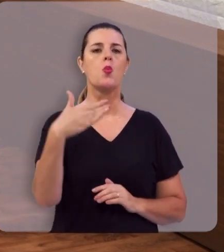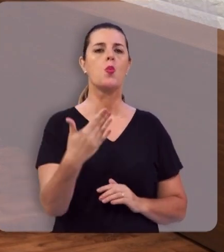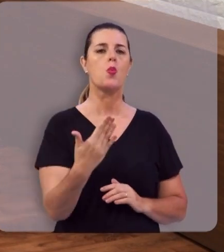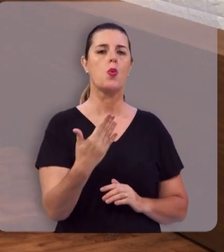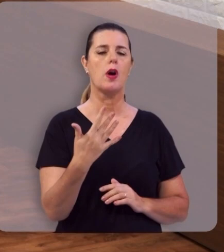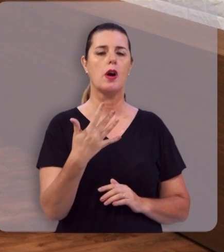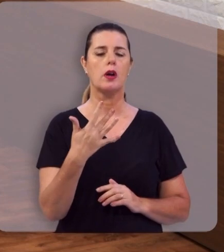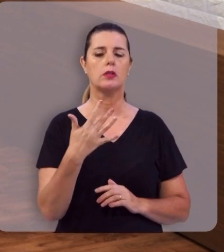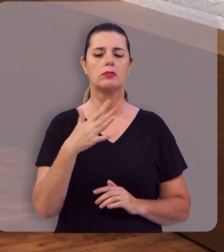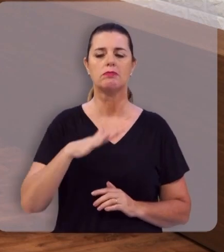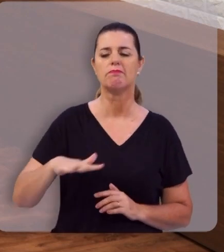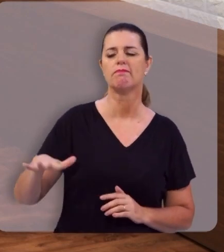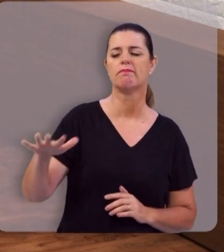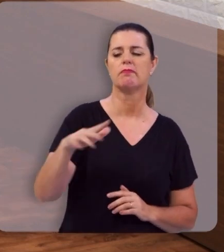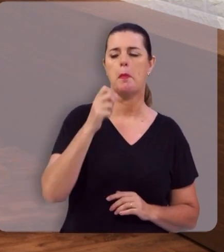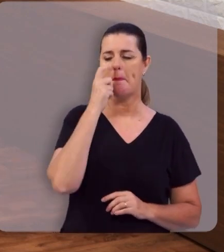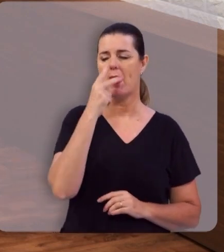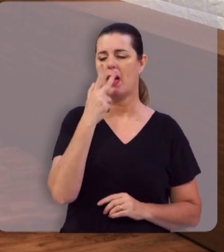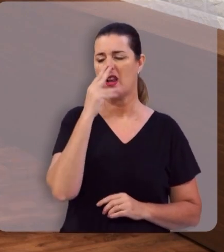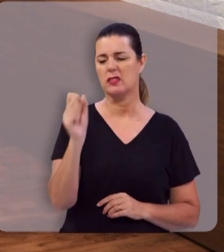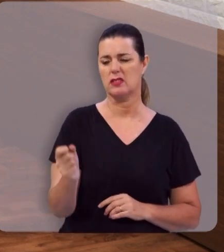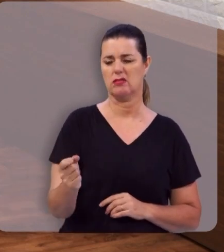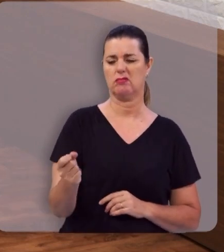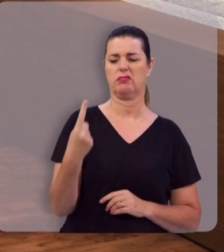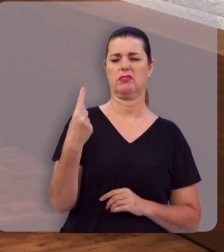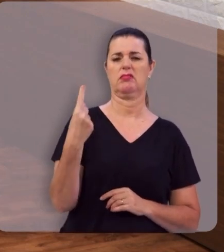quando o ambiente se torna hostil,